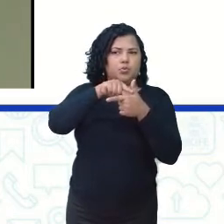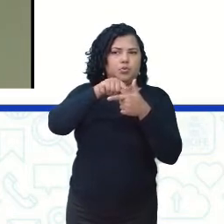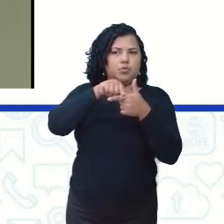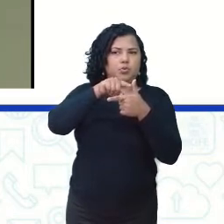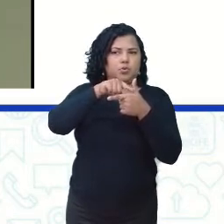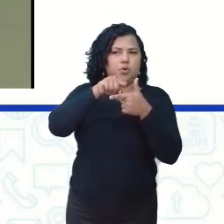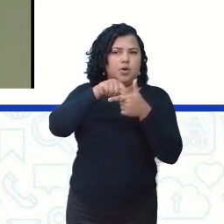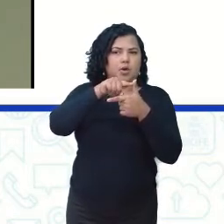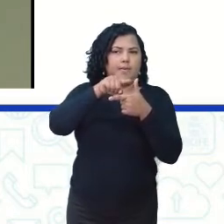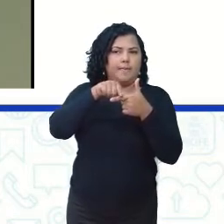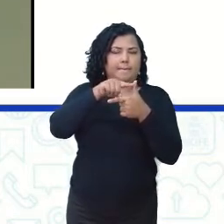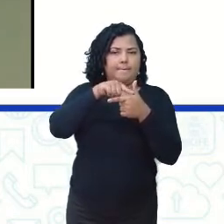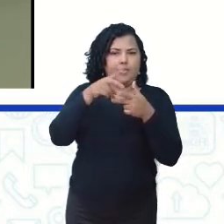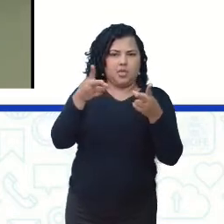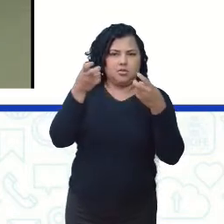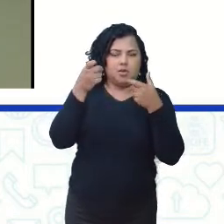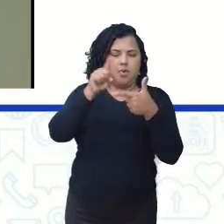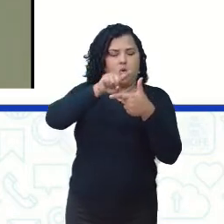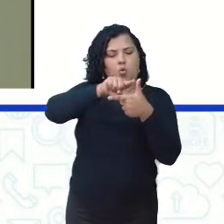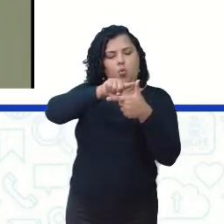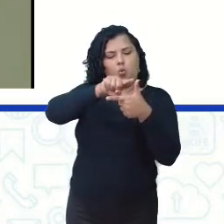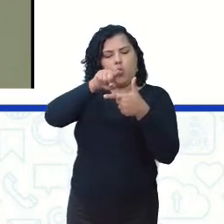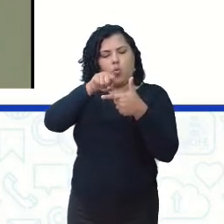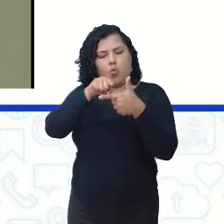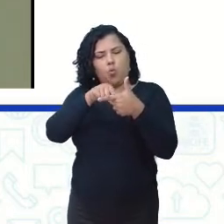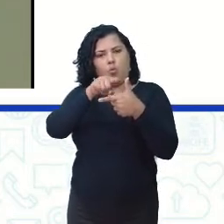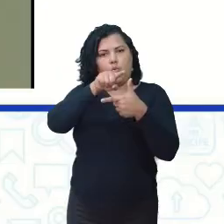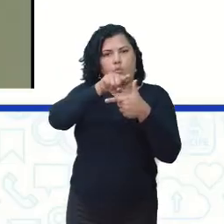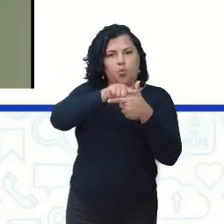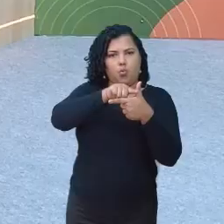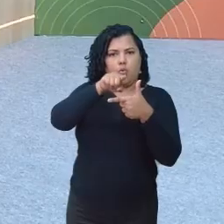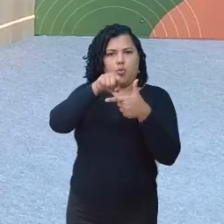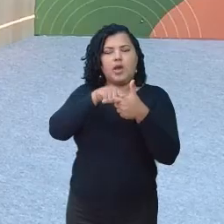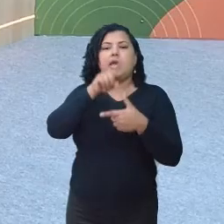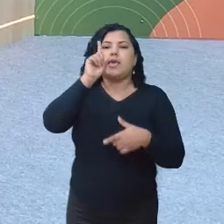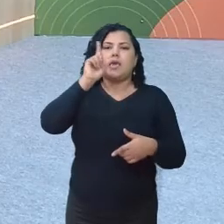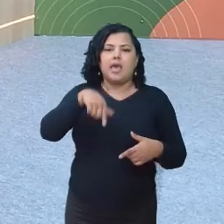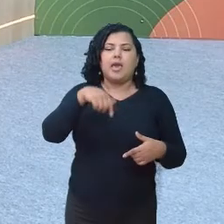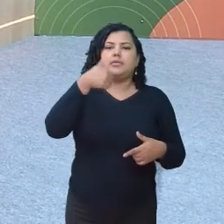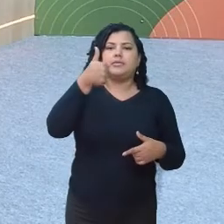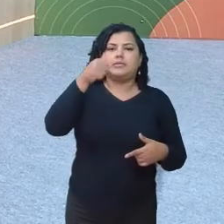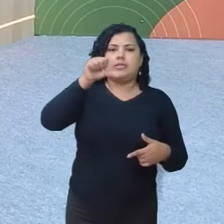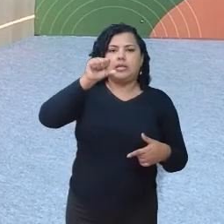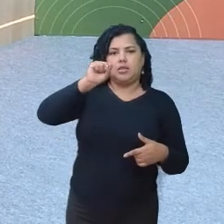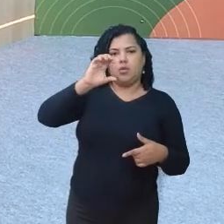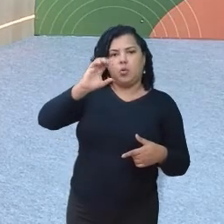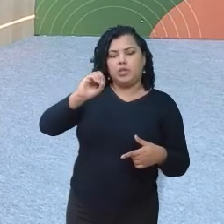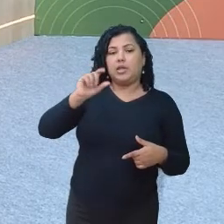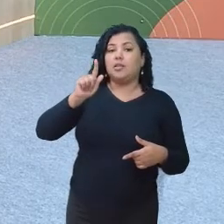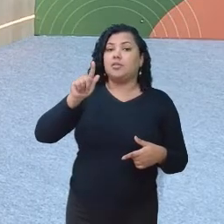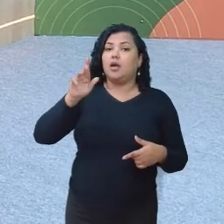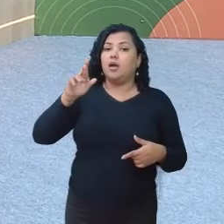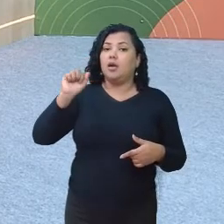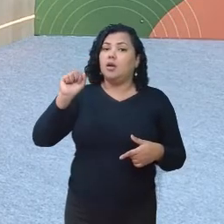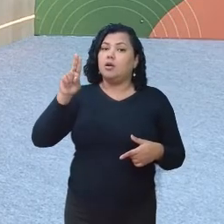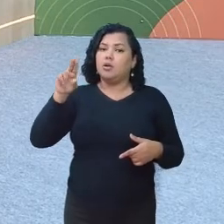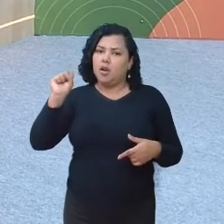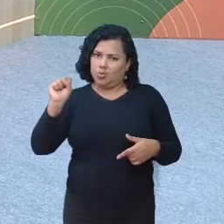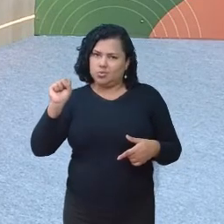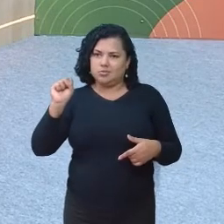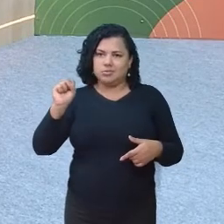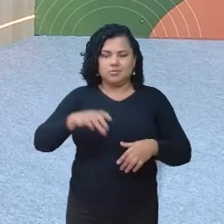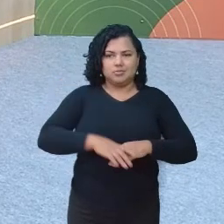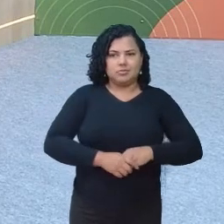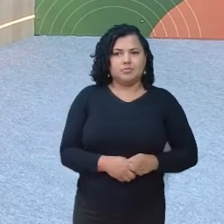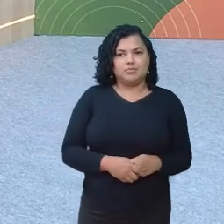dobra, observe que aí formou o ângulo de 180 graus. Então, essa dobradura desse triângulo está querendo